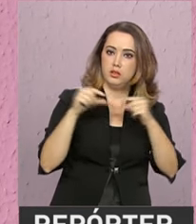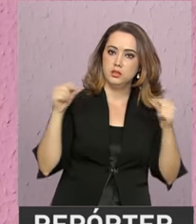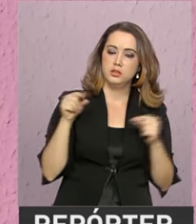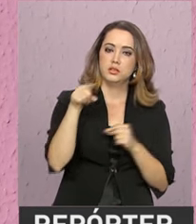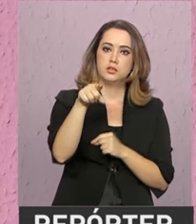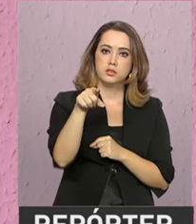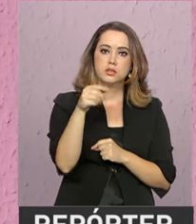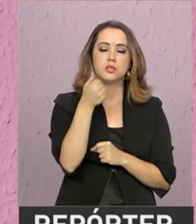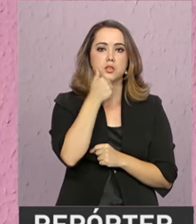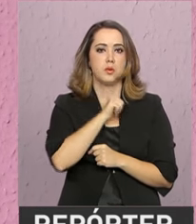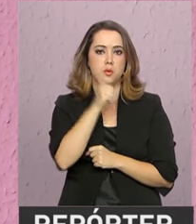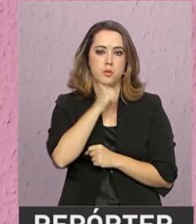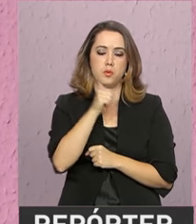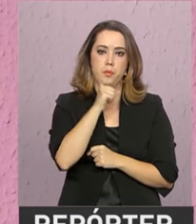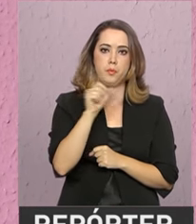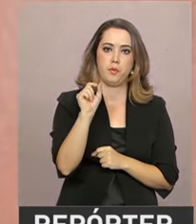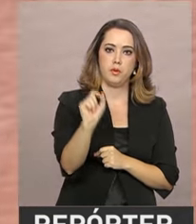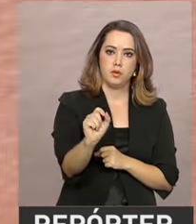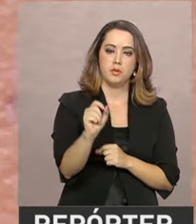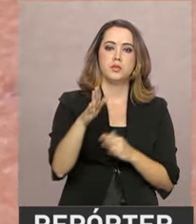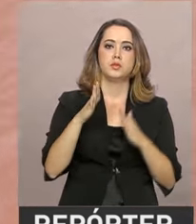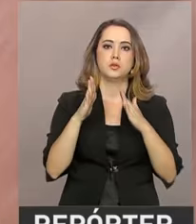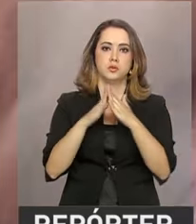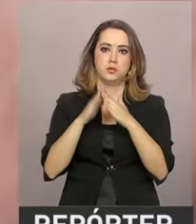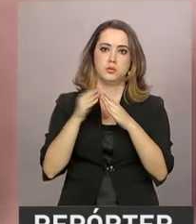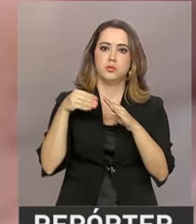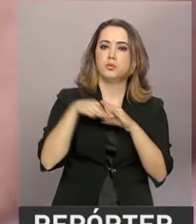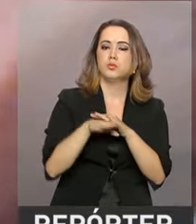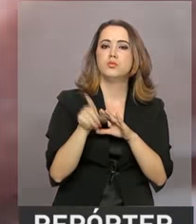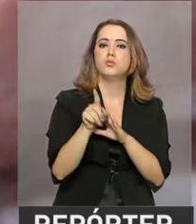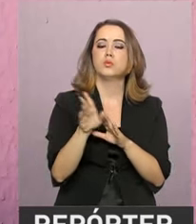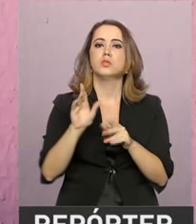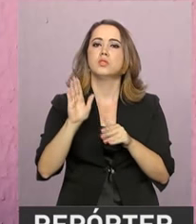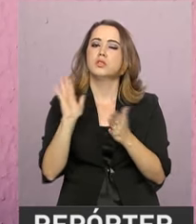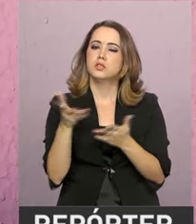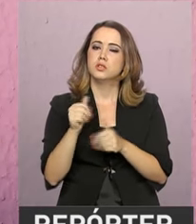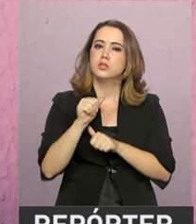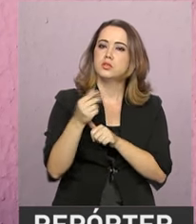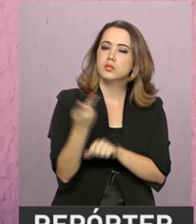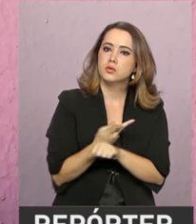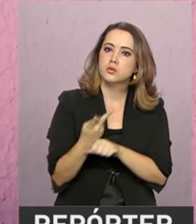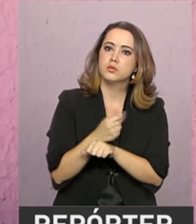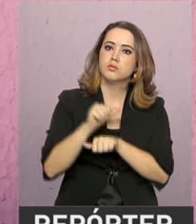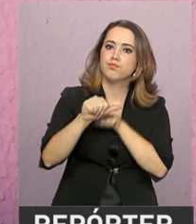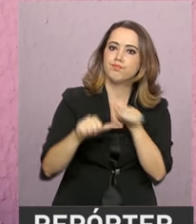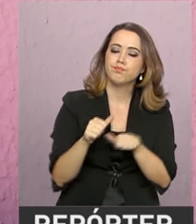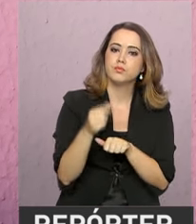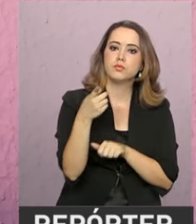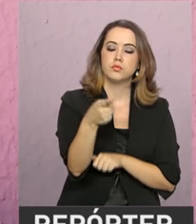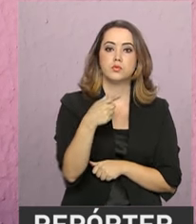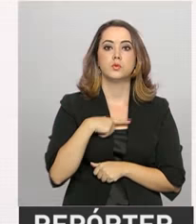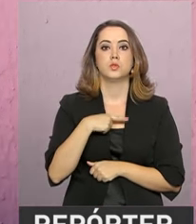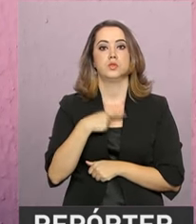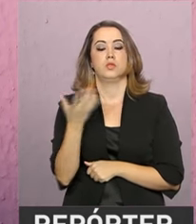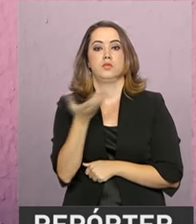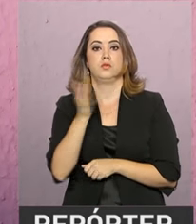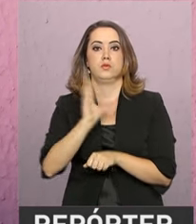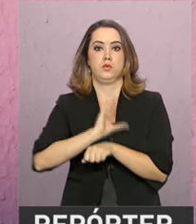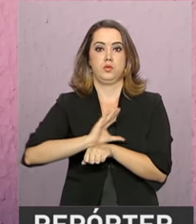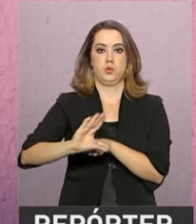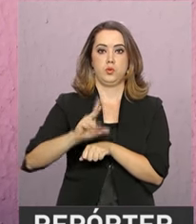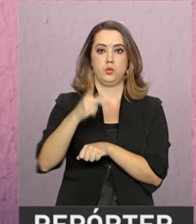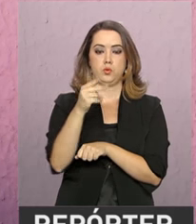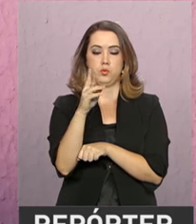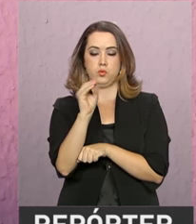de casa, com quem conversamos no início da reportagem, busca o recomeço. Consegui ter acesso a esse curso do Pronatec. Está sendo